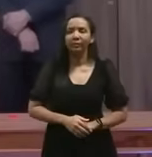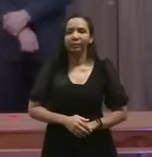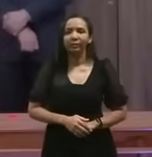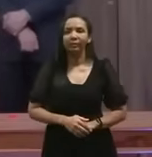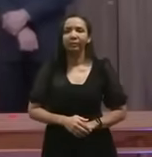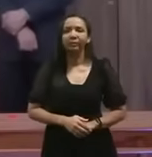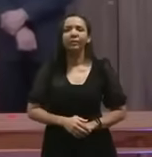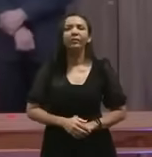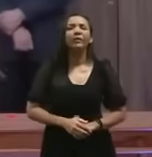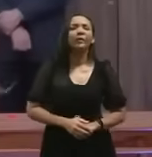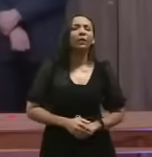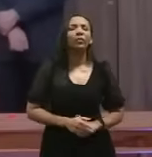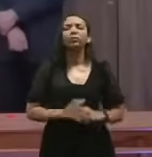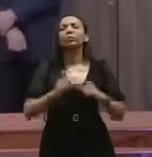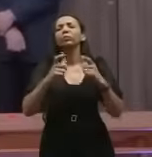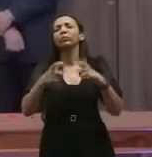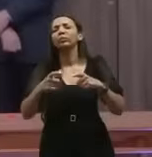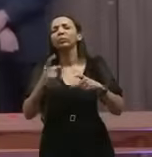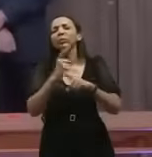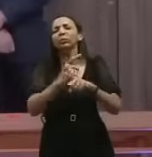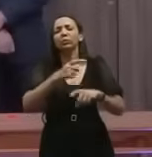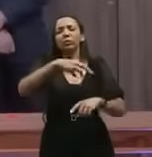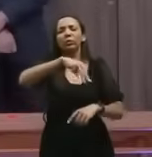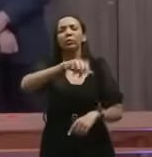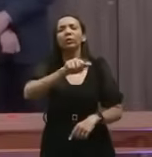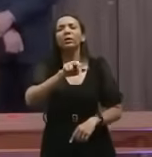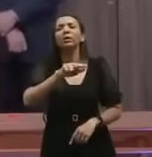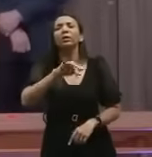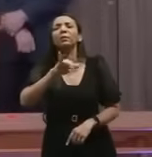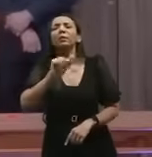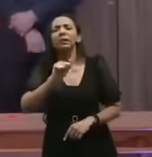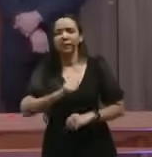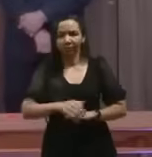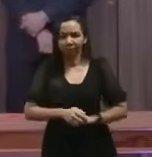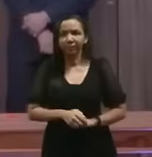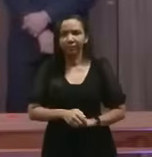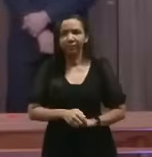começam né assim Maria